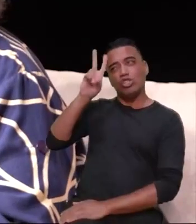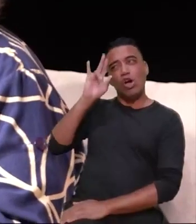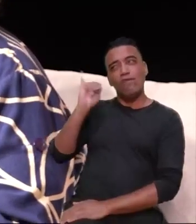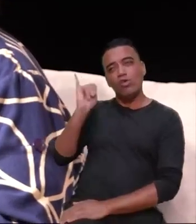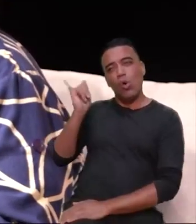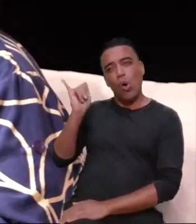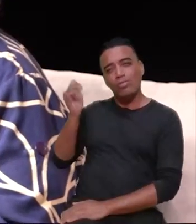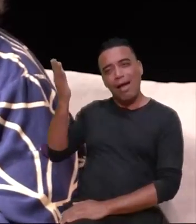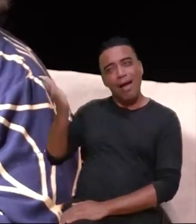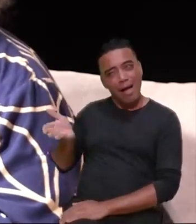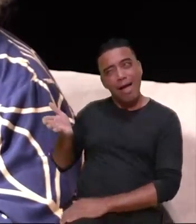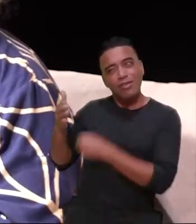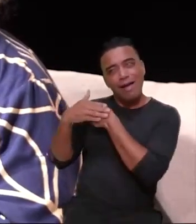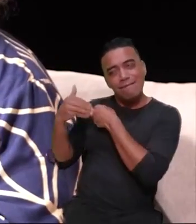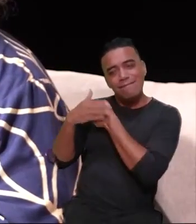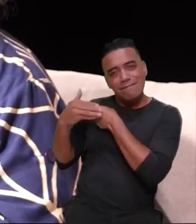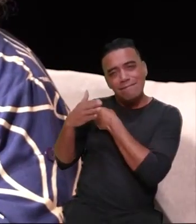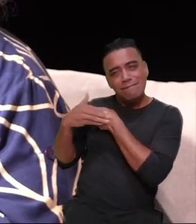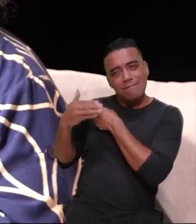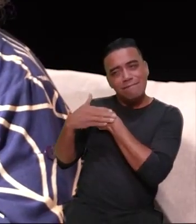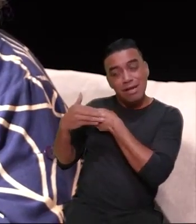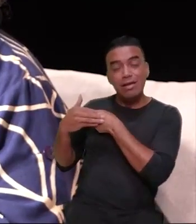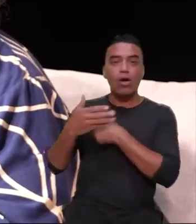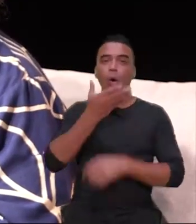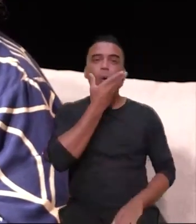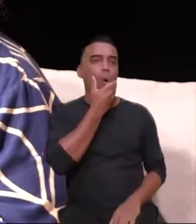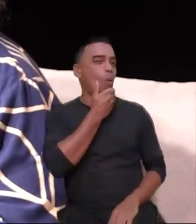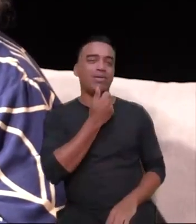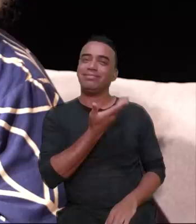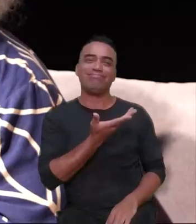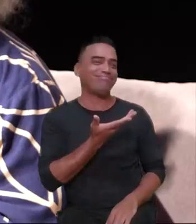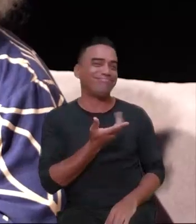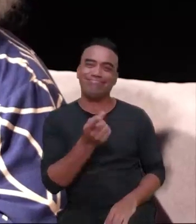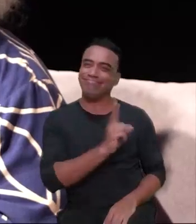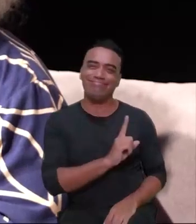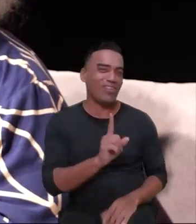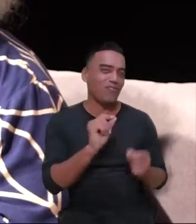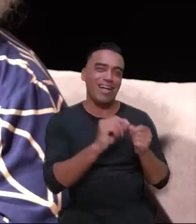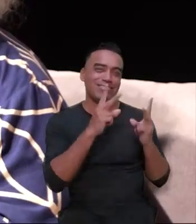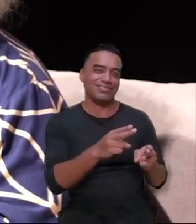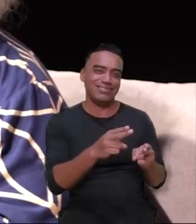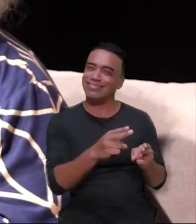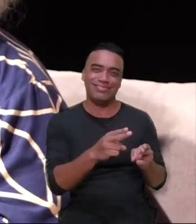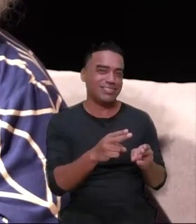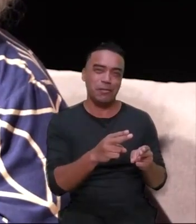história, você vai me consolar. Os homens não me parecem, foi isso que